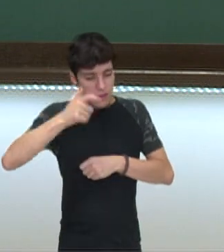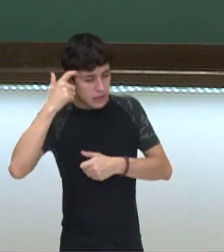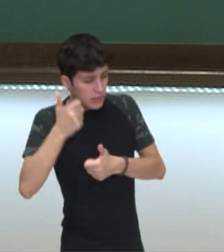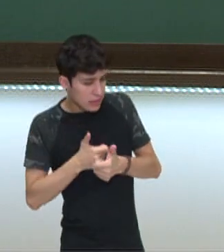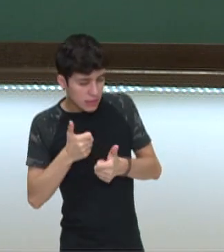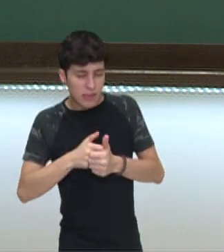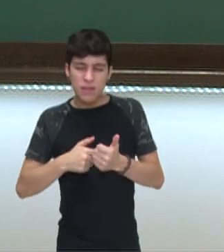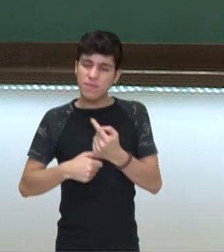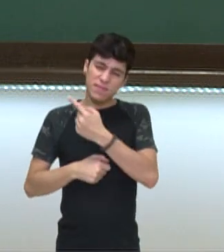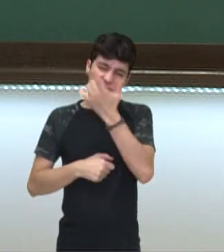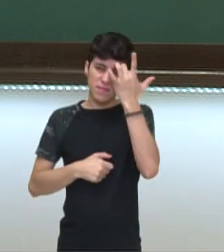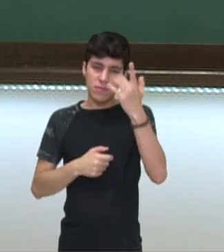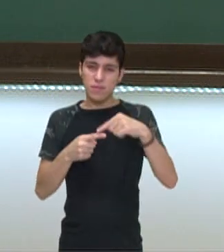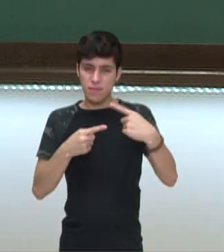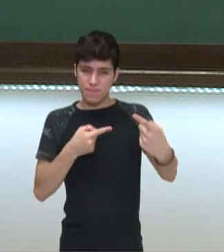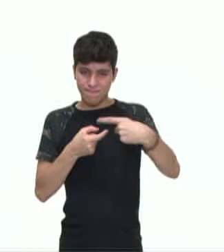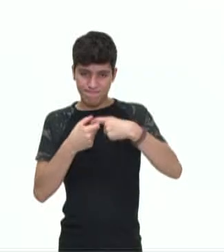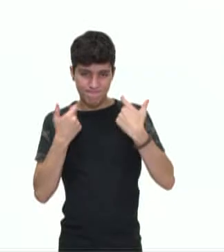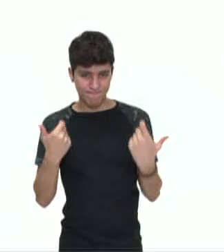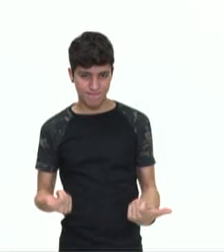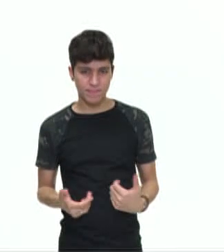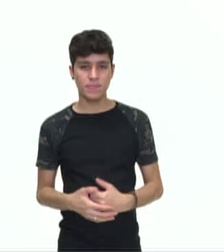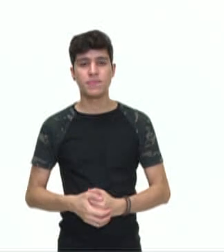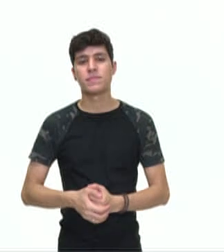pensar, essa tá fácil e a gente já volta aí.